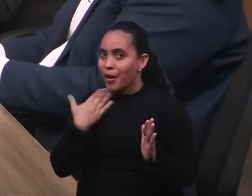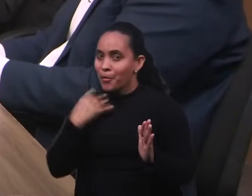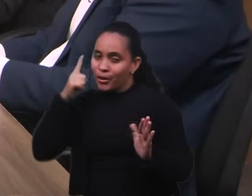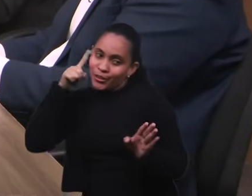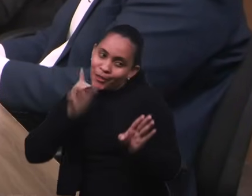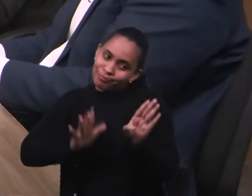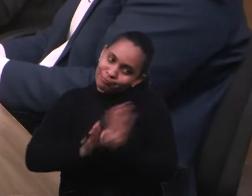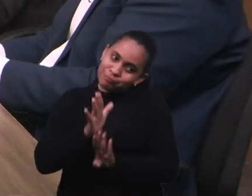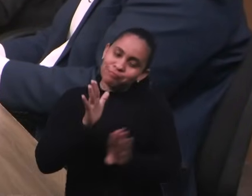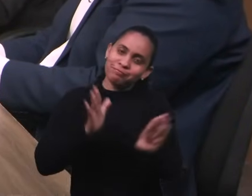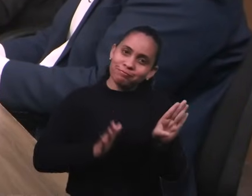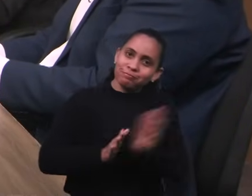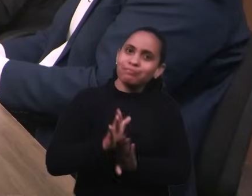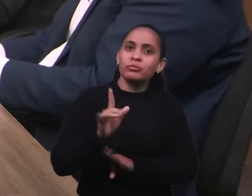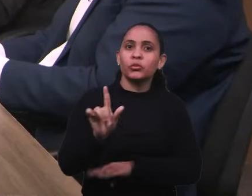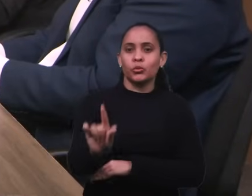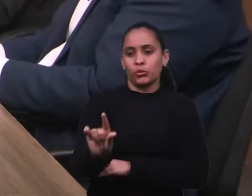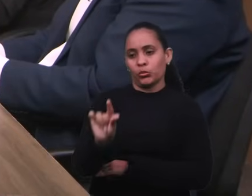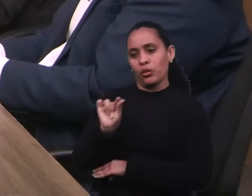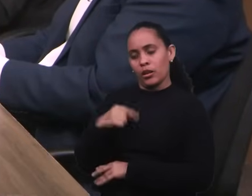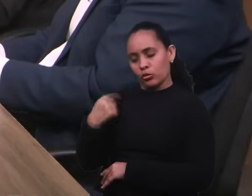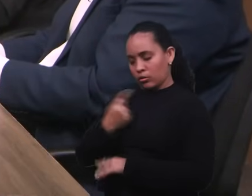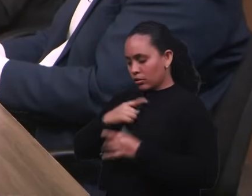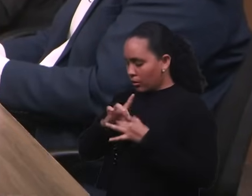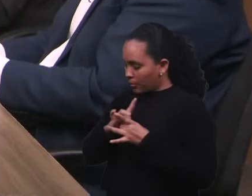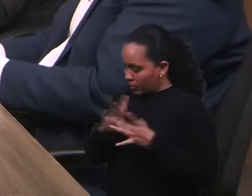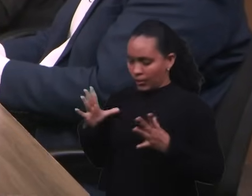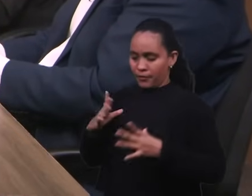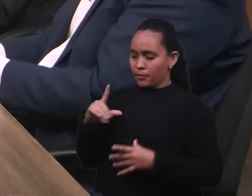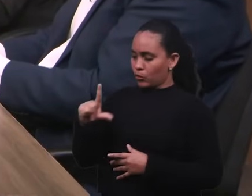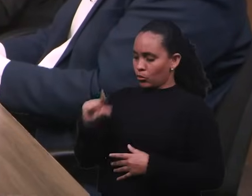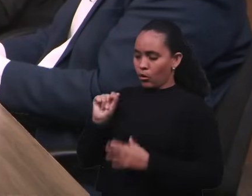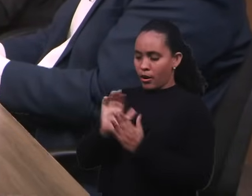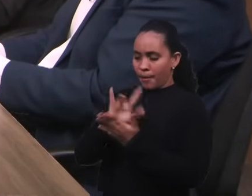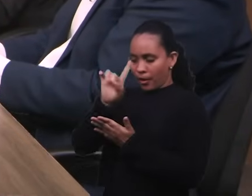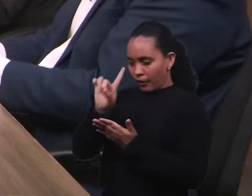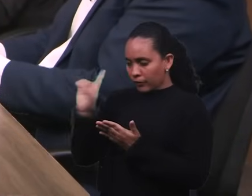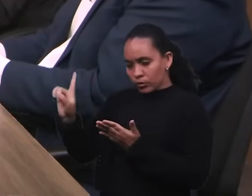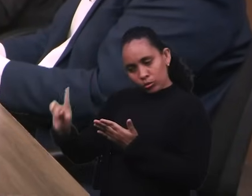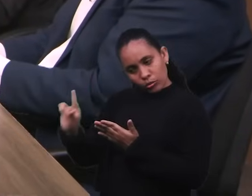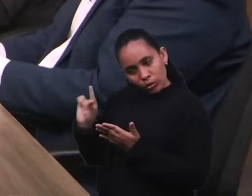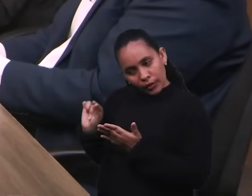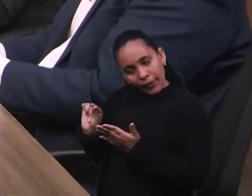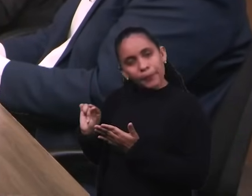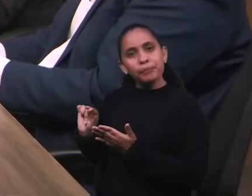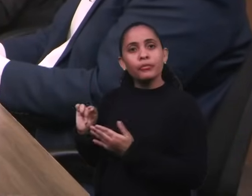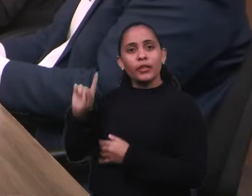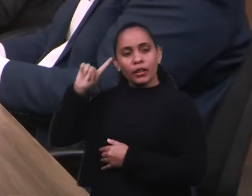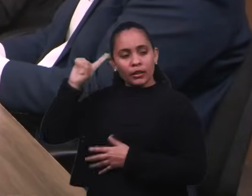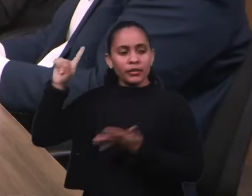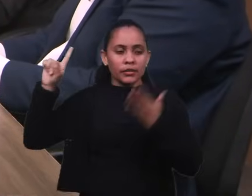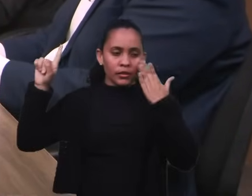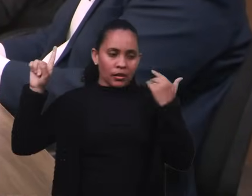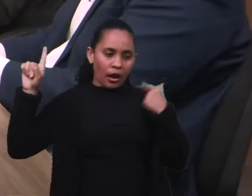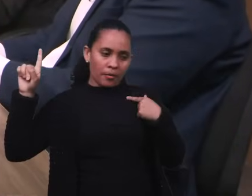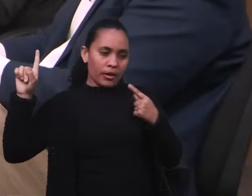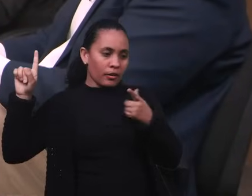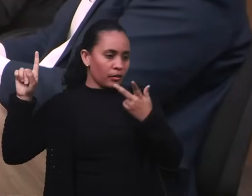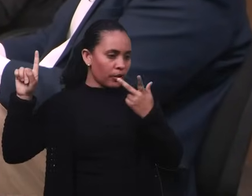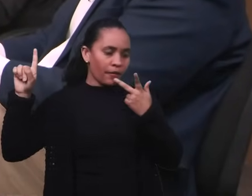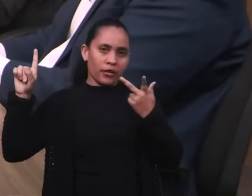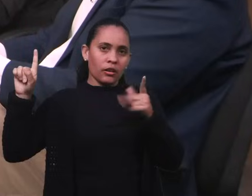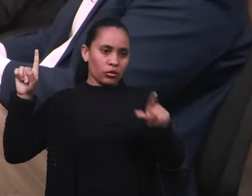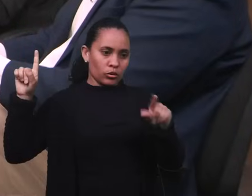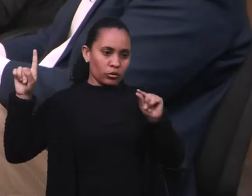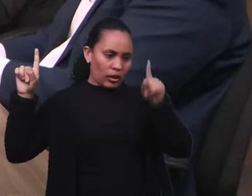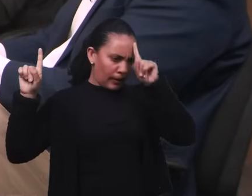Mas nós temos o livre-arbítrio para escolher ou não escolher a palavra. Apesar dele saber se nós vamos escolher ou não, ele não está determinando a nossa